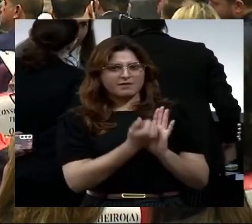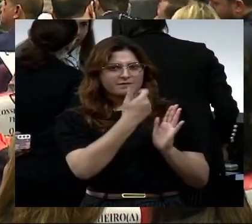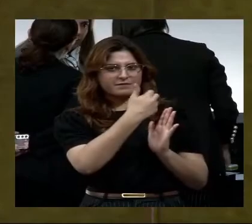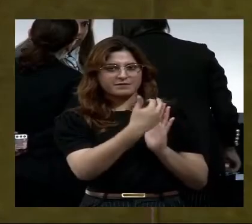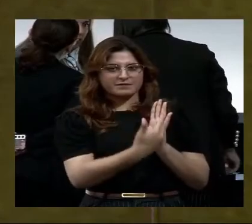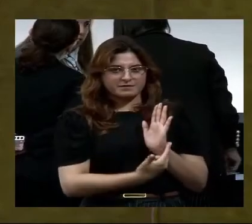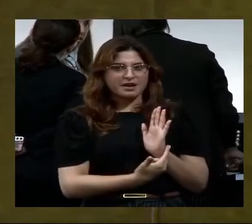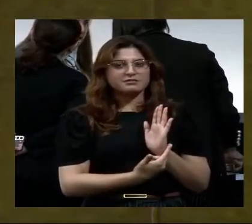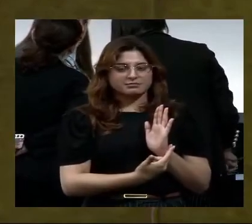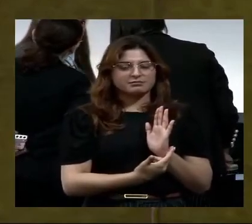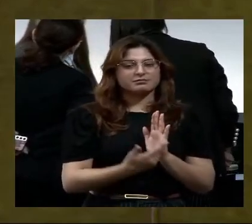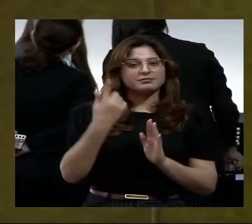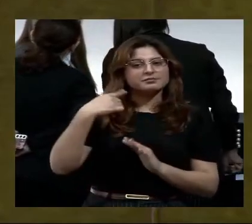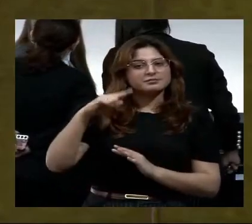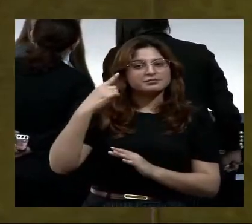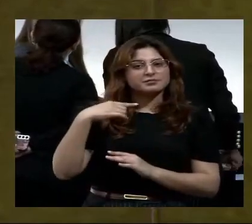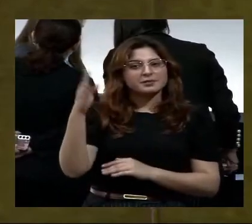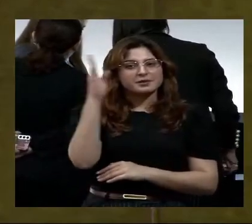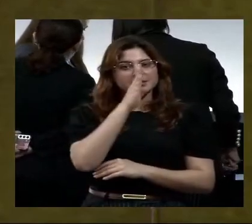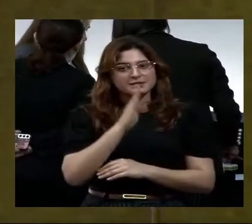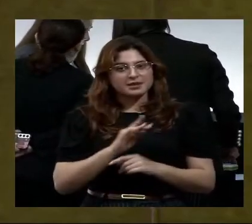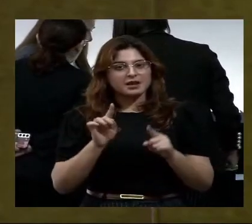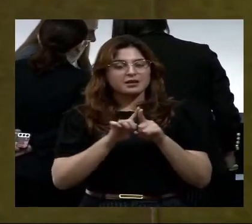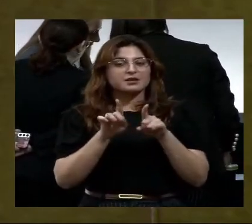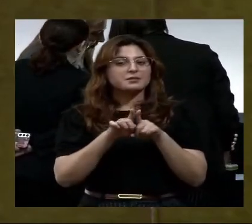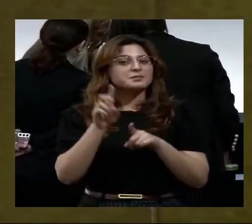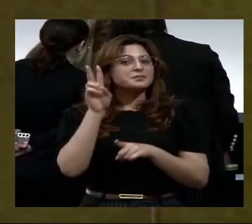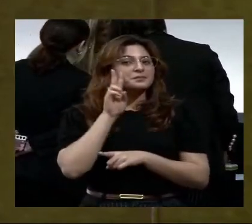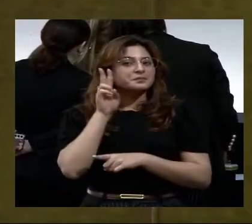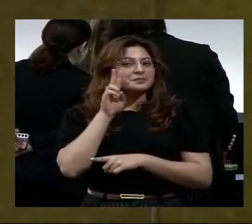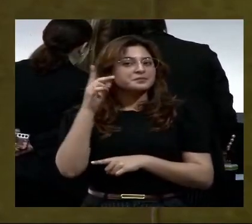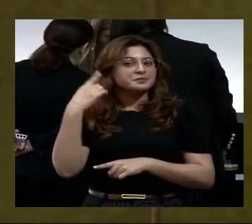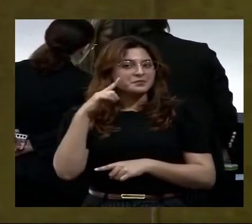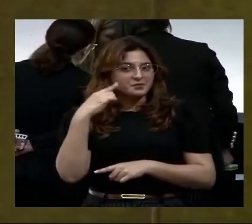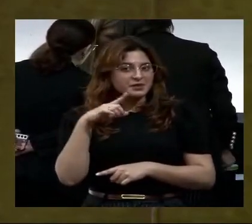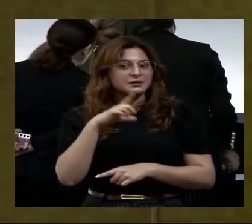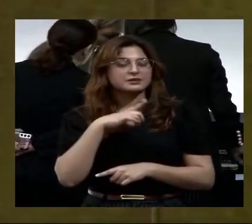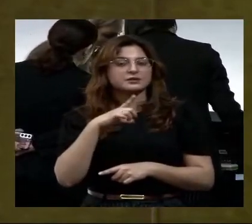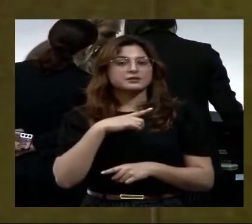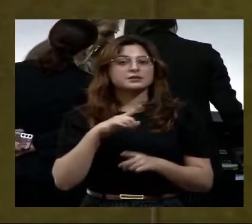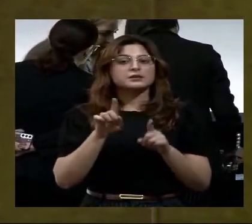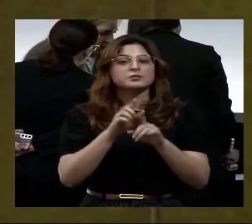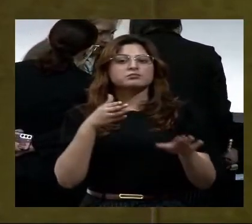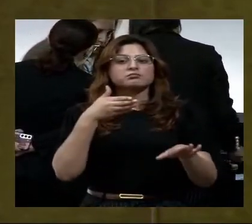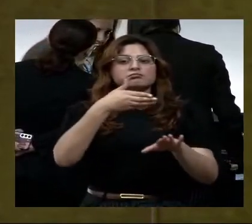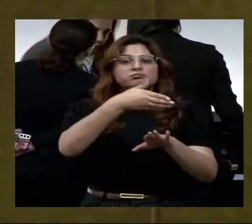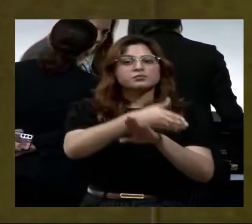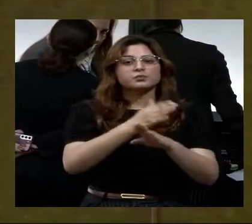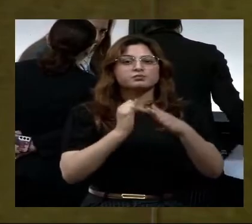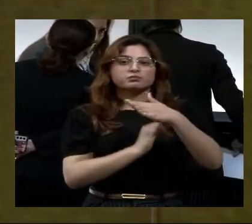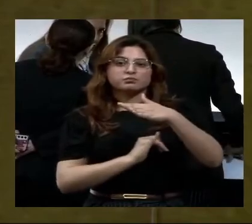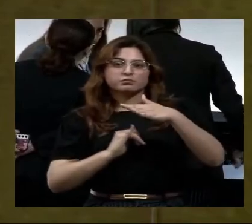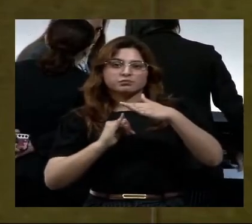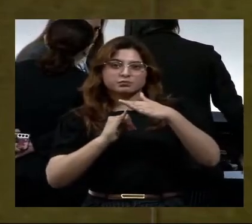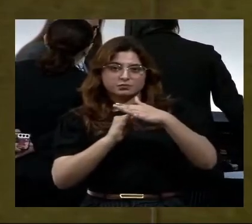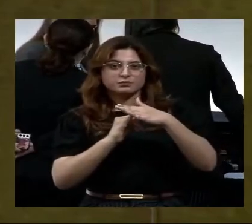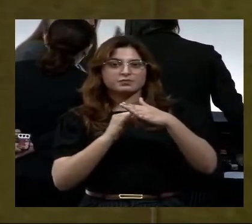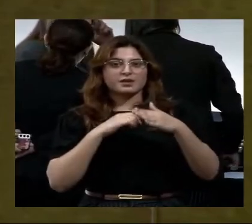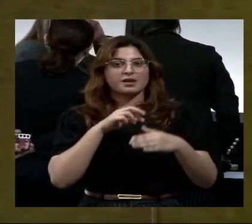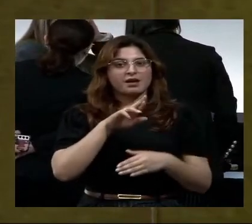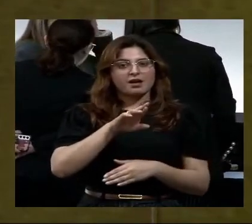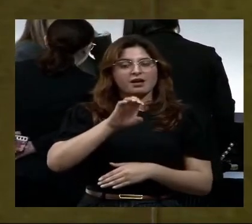advocacia brasileira, da história da advocacia, bem como o ingresso da nossa instituição ao livro dos recordes